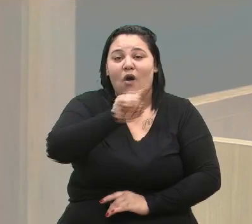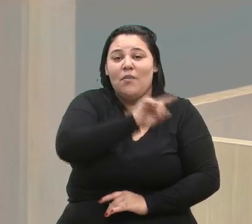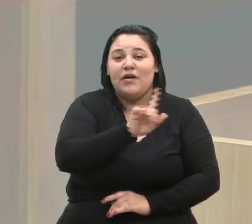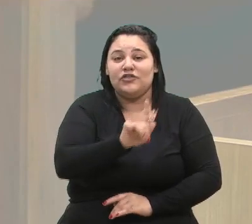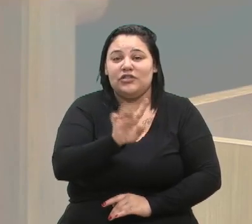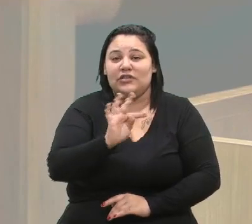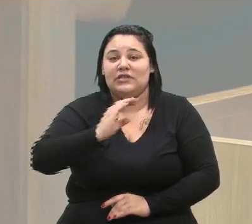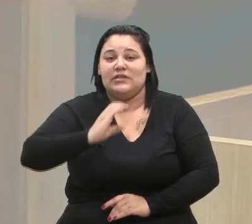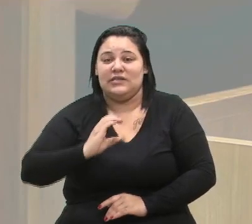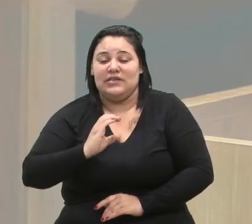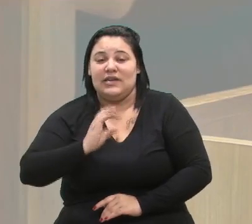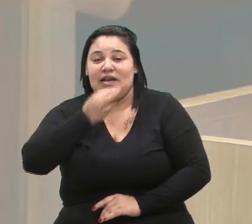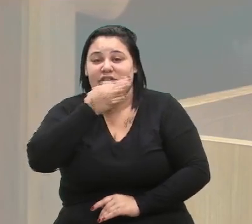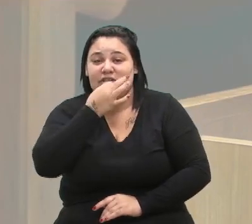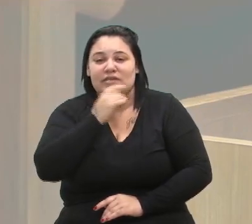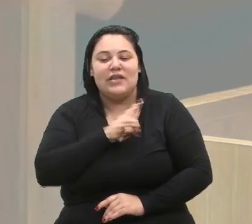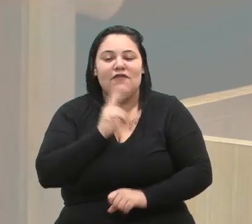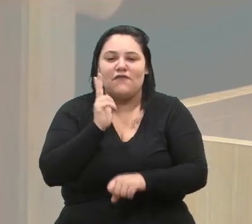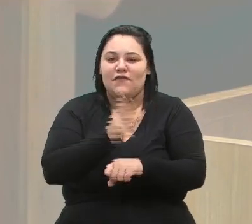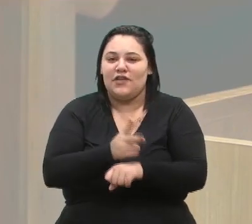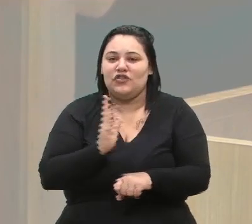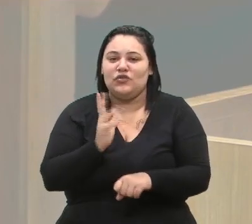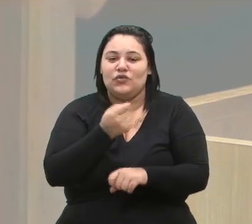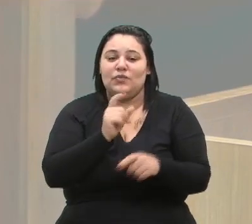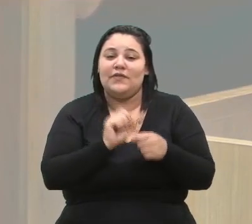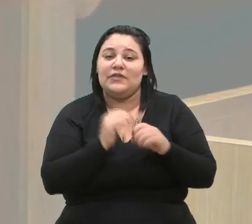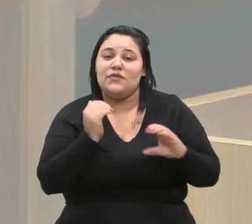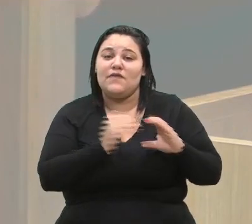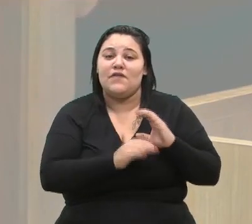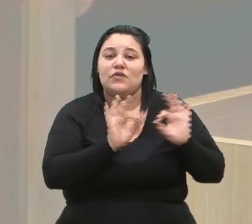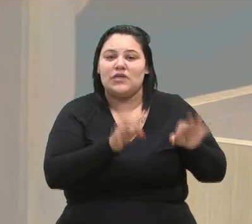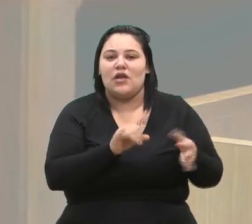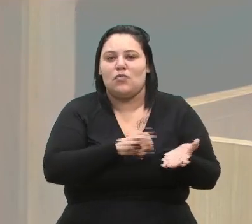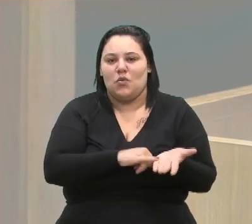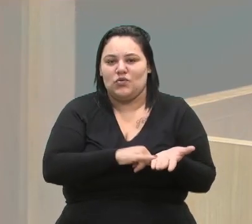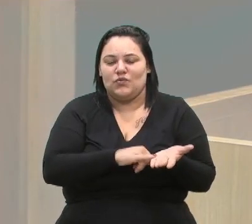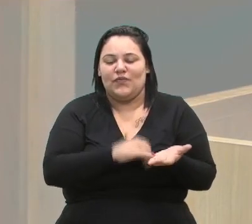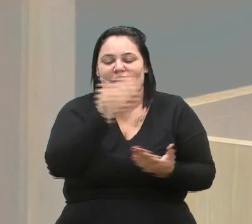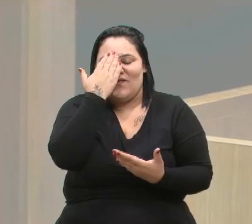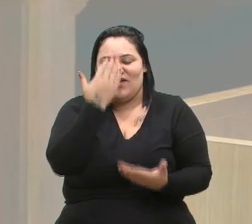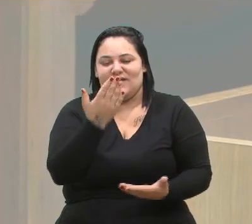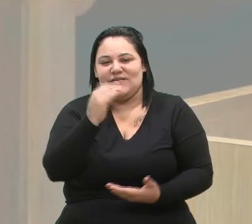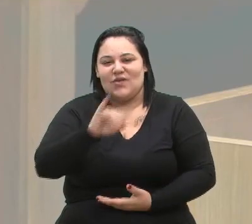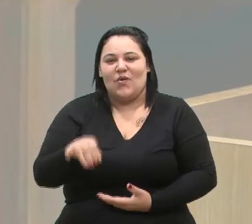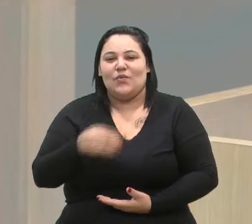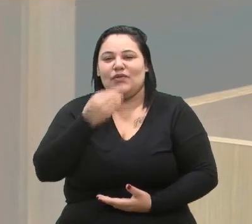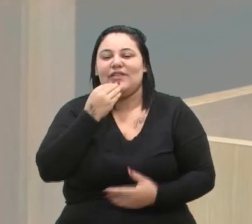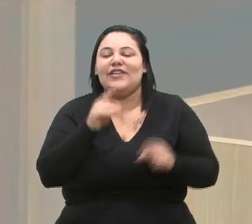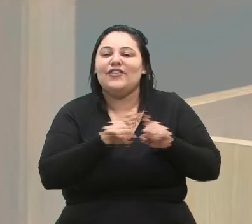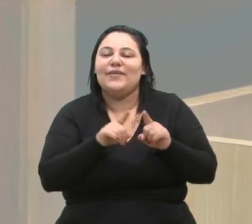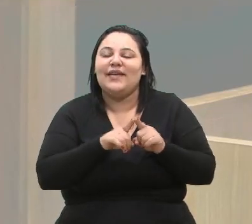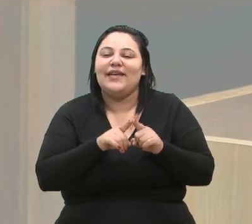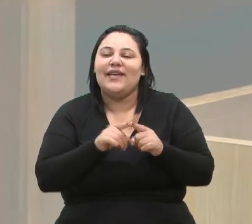tem vídeos, tutoriais para auxiliar na correta destinação. Agradeço a oportunidade